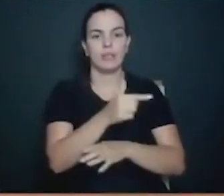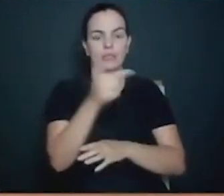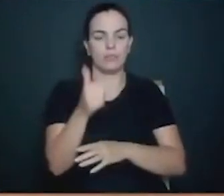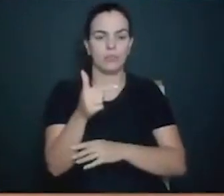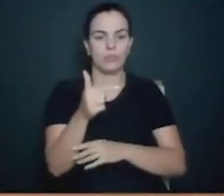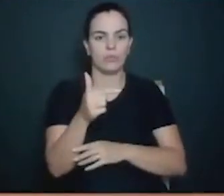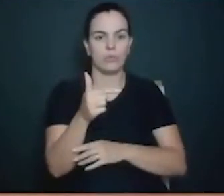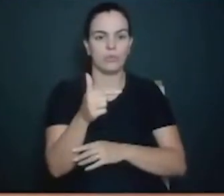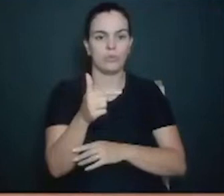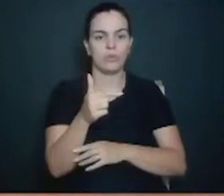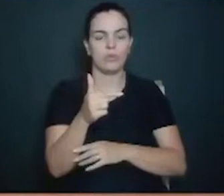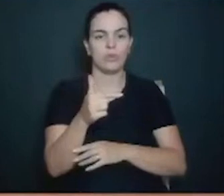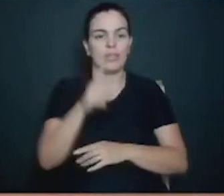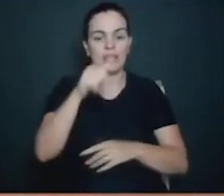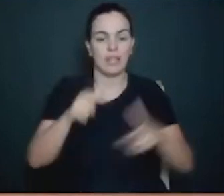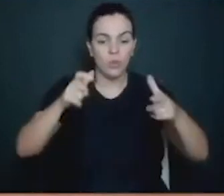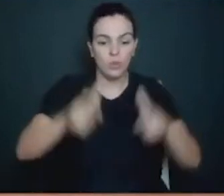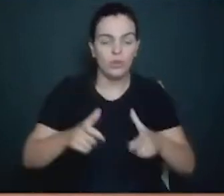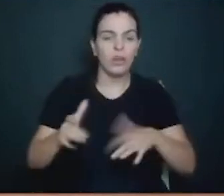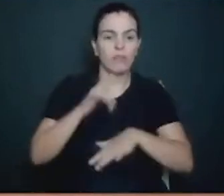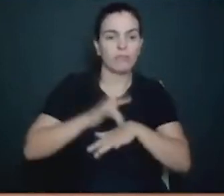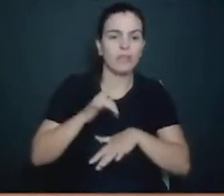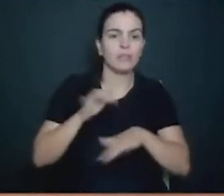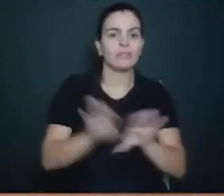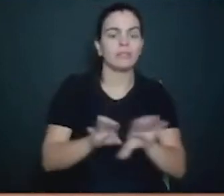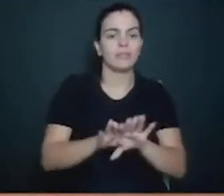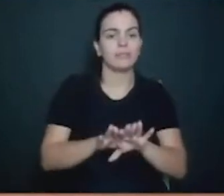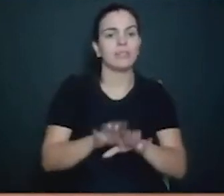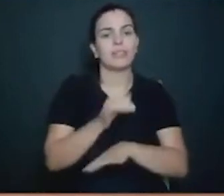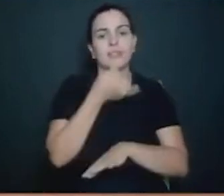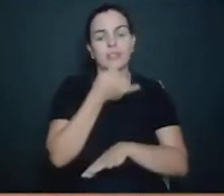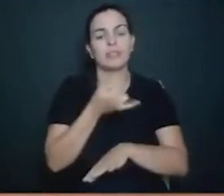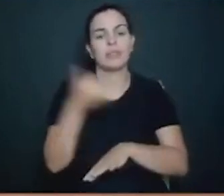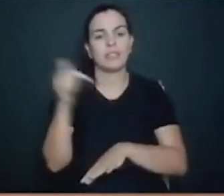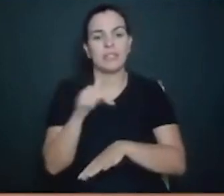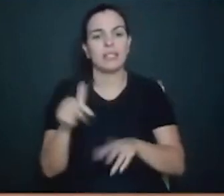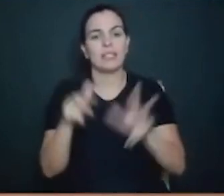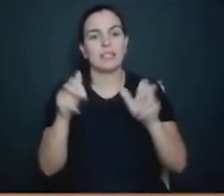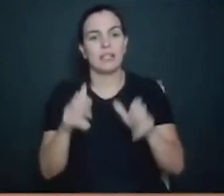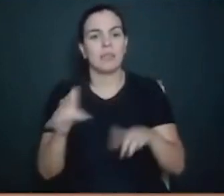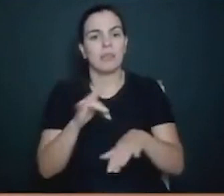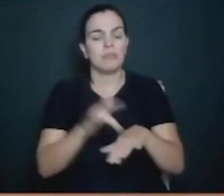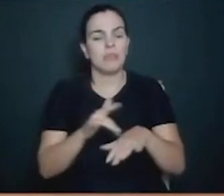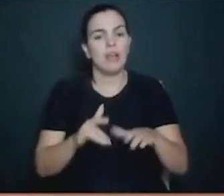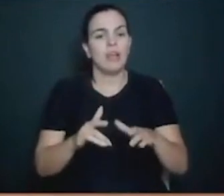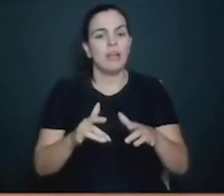autoquitones, transmissão local. E tem aumentado, infelizmente, essa questão da transmissão